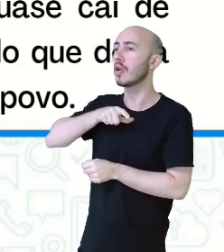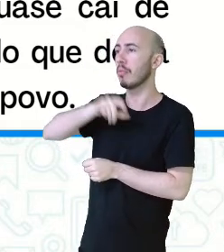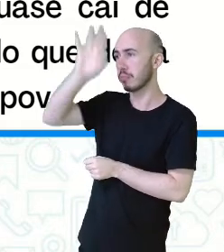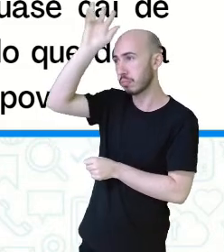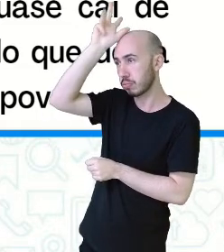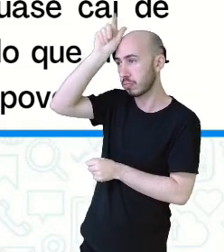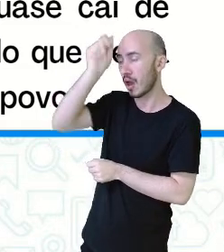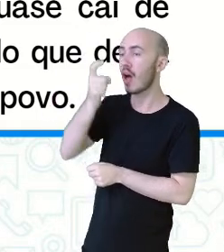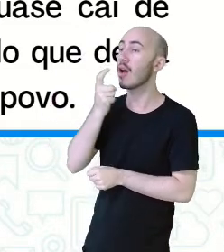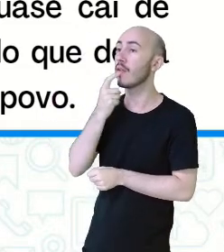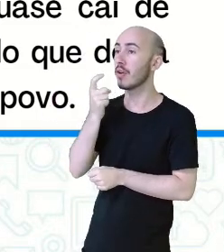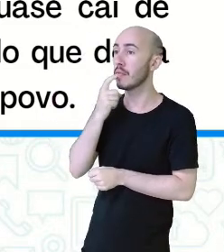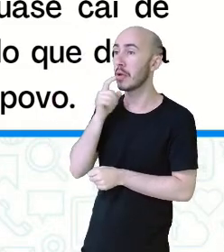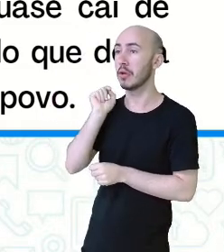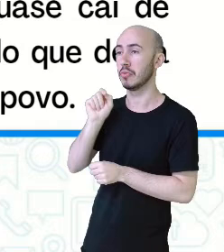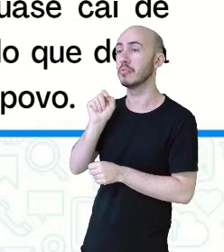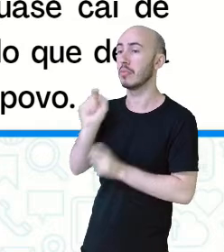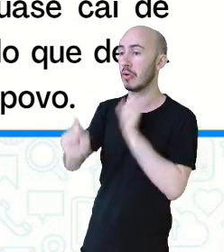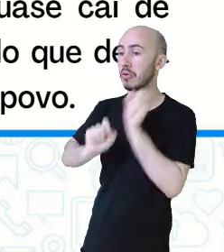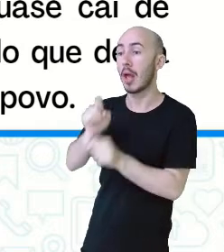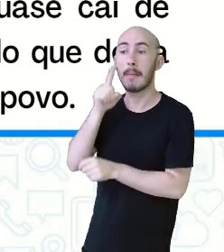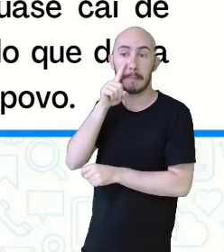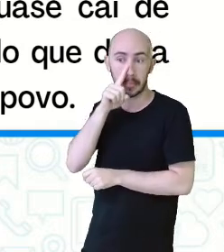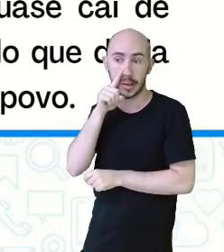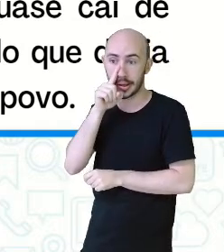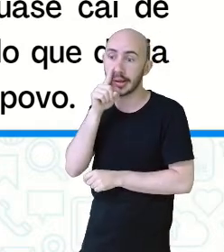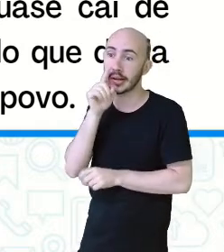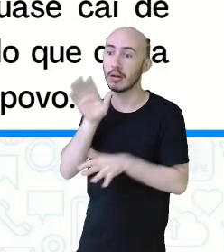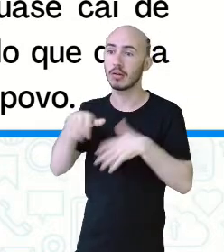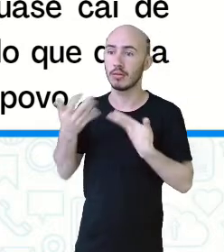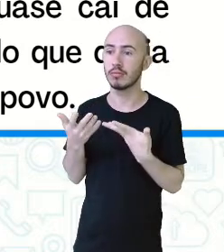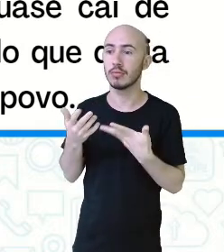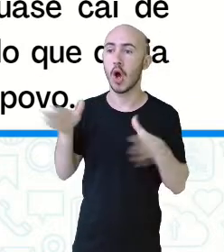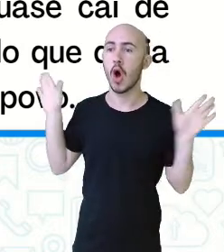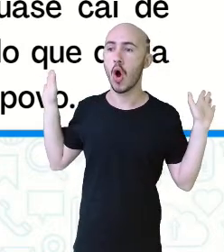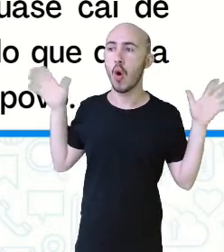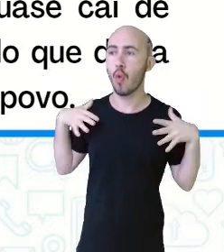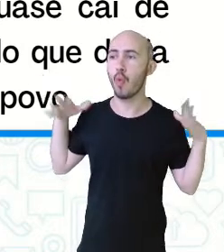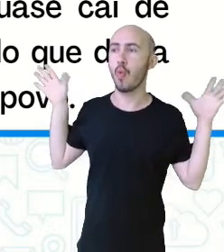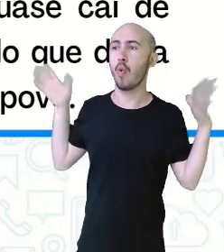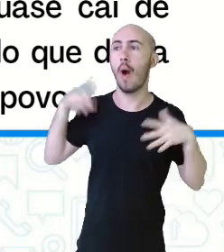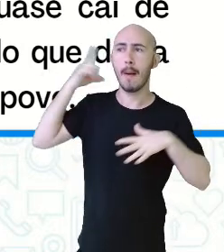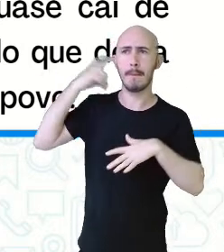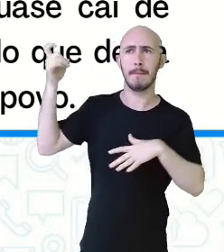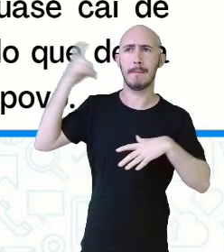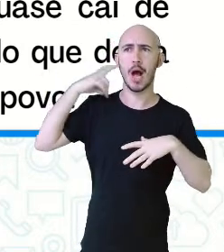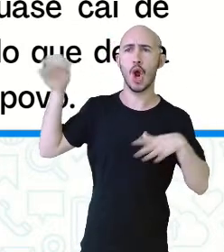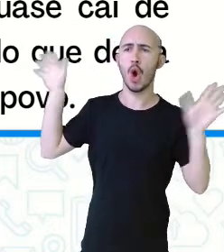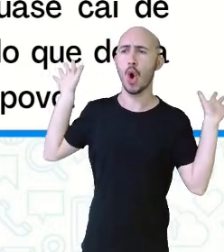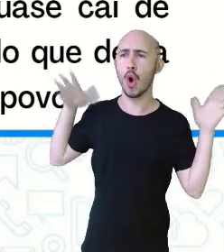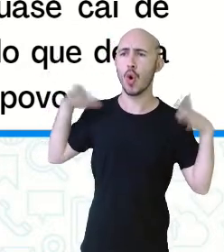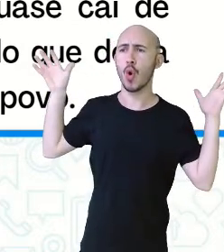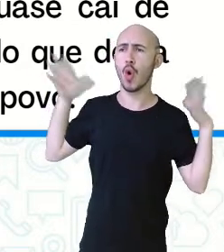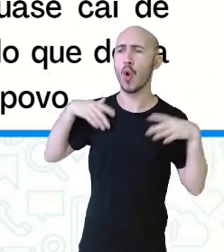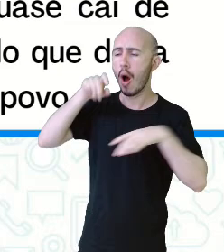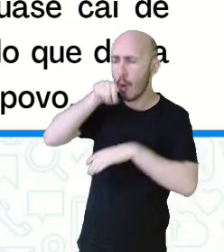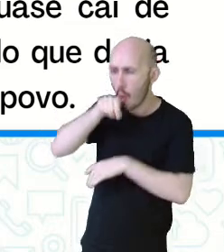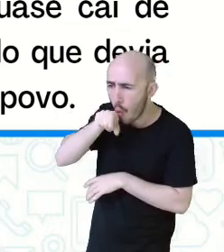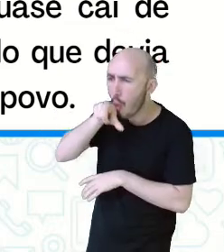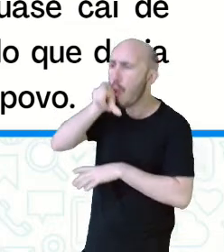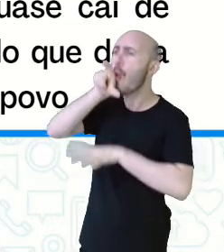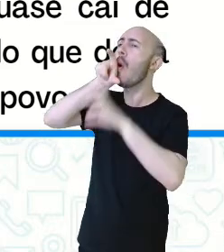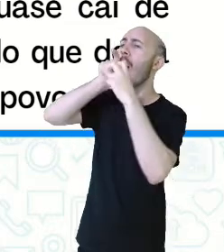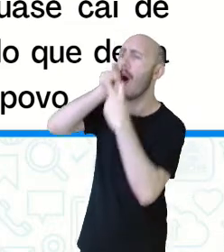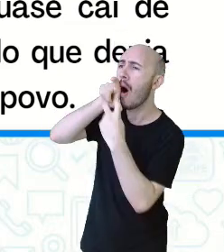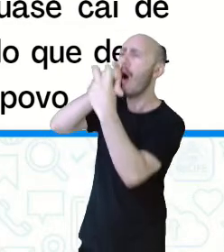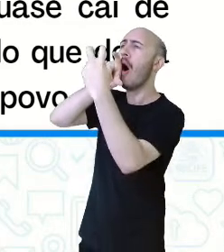aspecto ameaçador. Bateu as asas barulhentamente, abriu o bico e soltou um